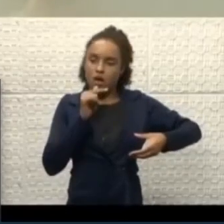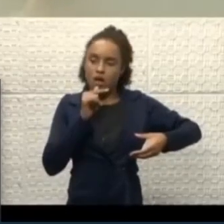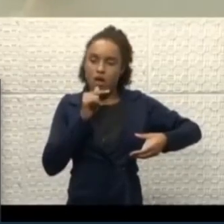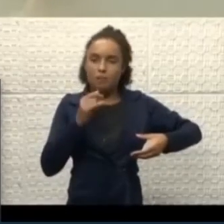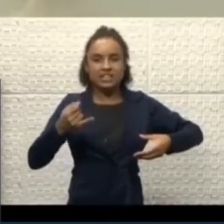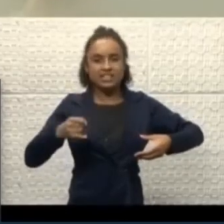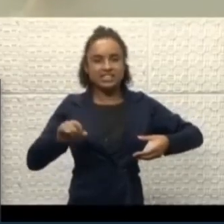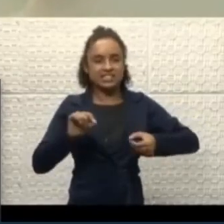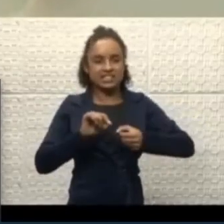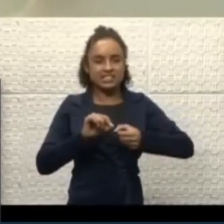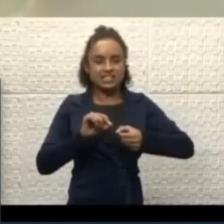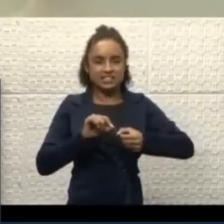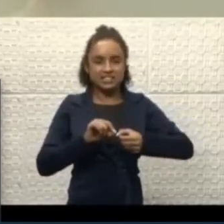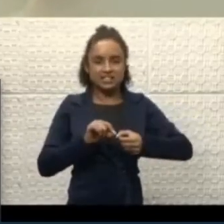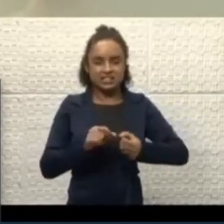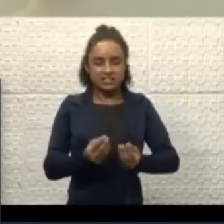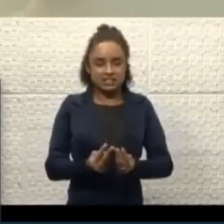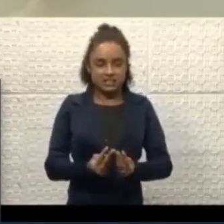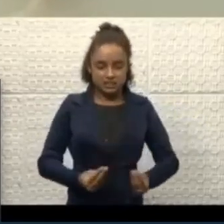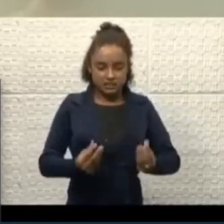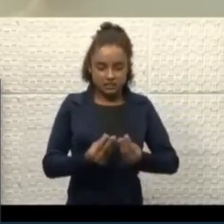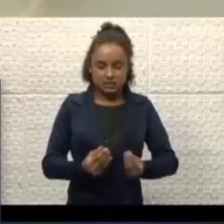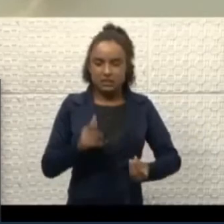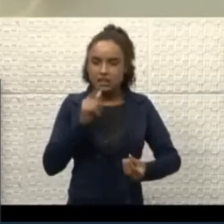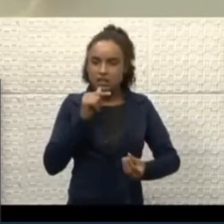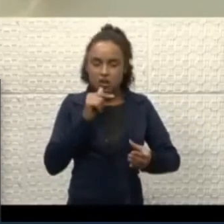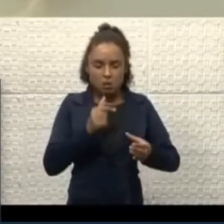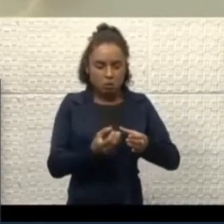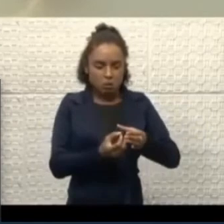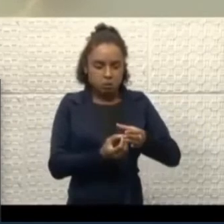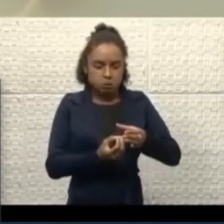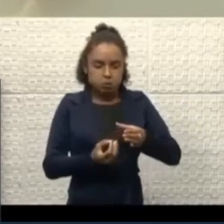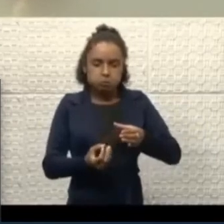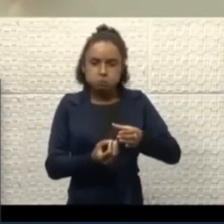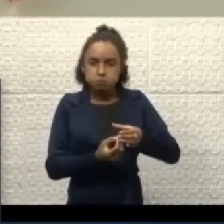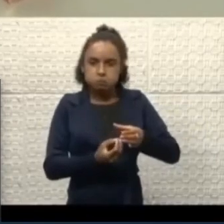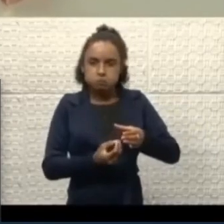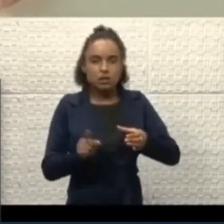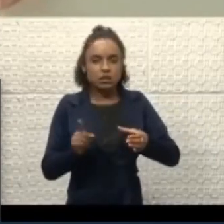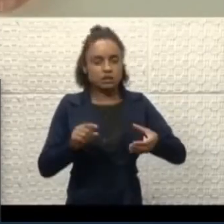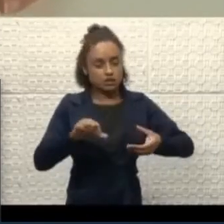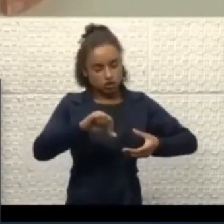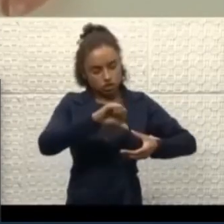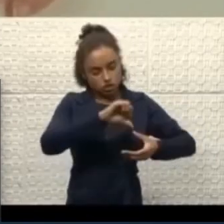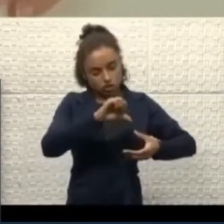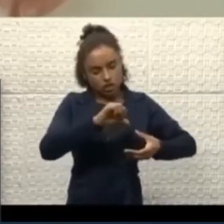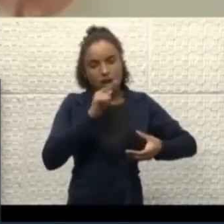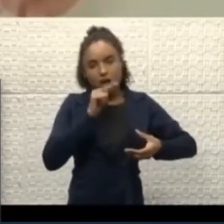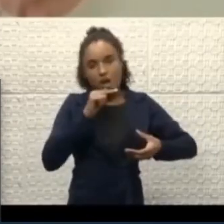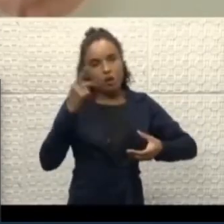começar a absorver mais essa água, ficar mais empelotado. Então tente diluir ele assim a